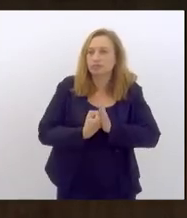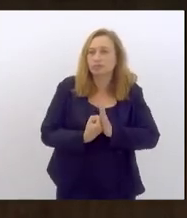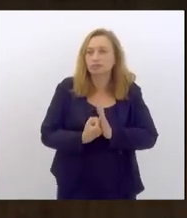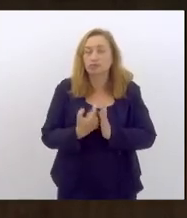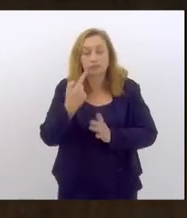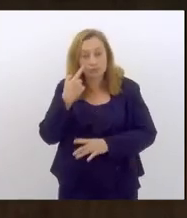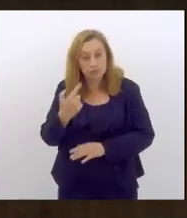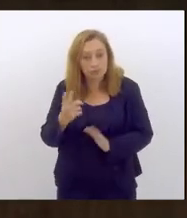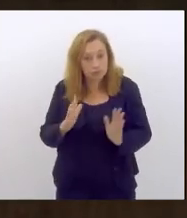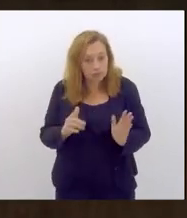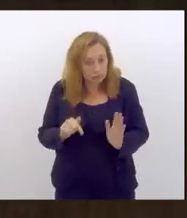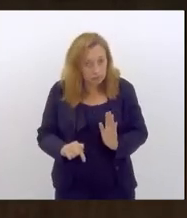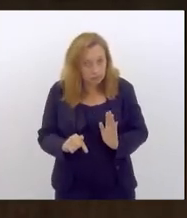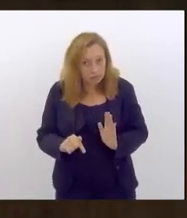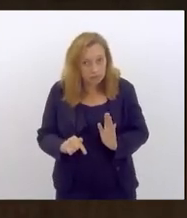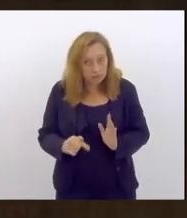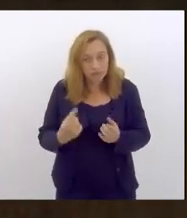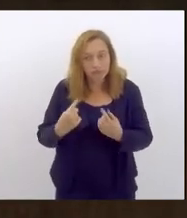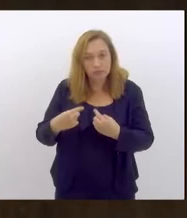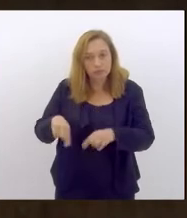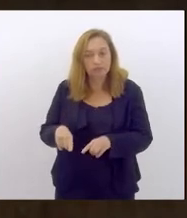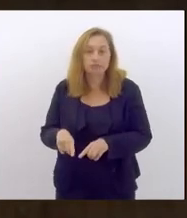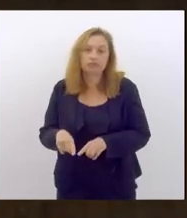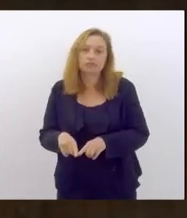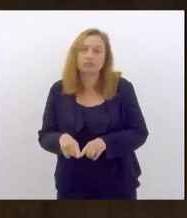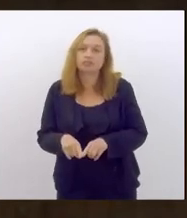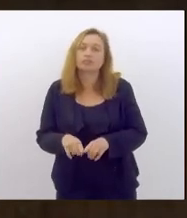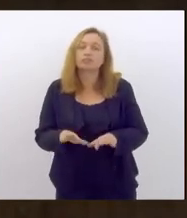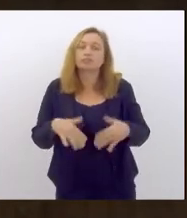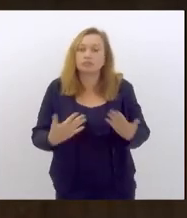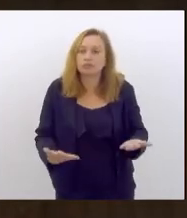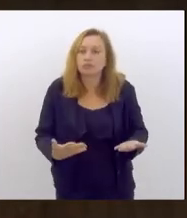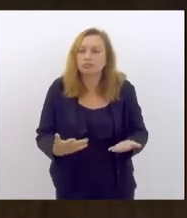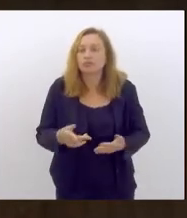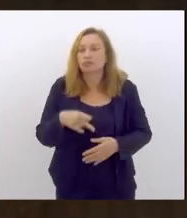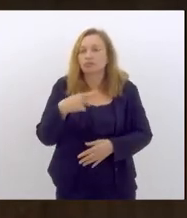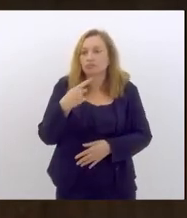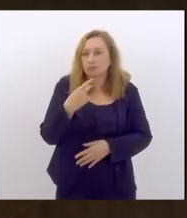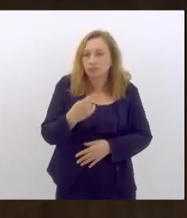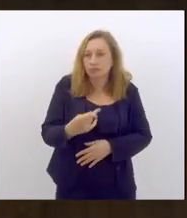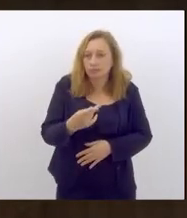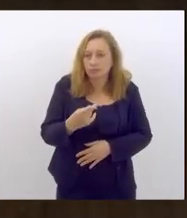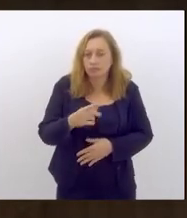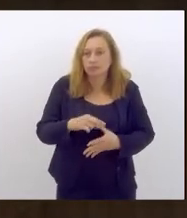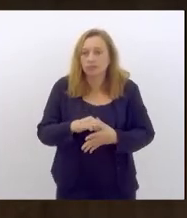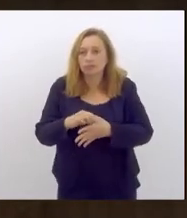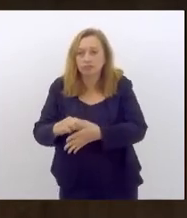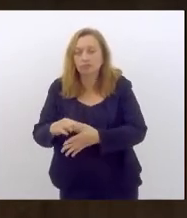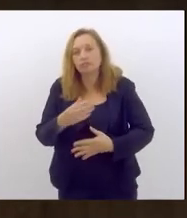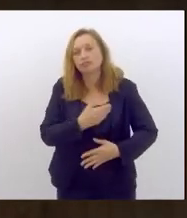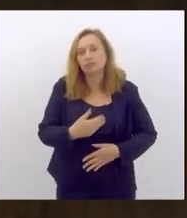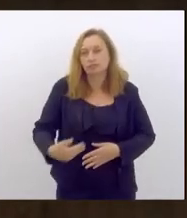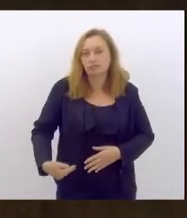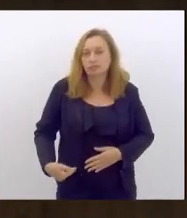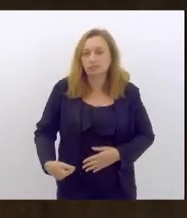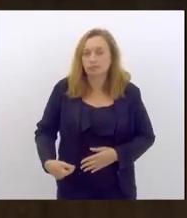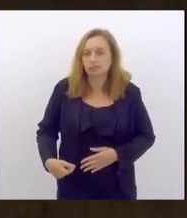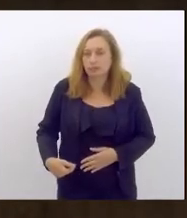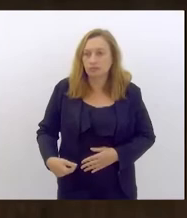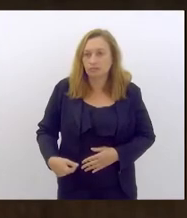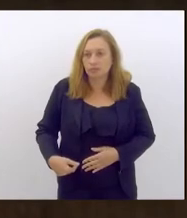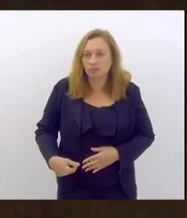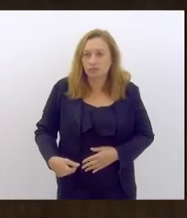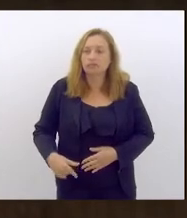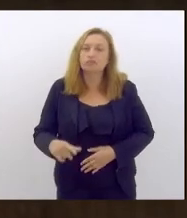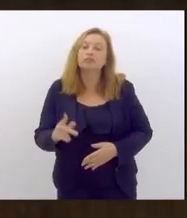nós assistimos aqui foi totalmente diferente. E quando eu fui questionar a liderança do governo qual é, o que